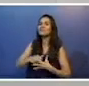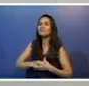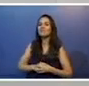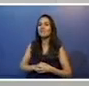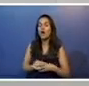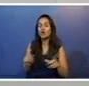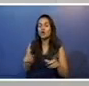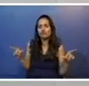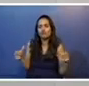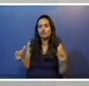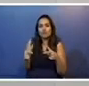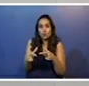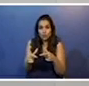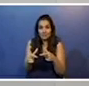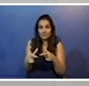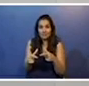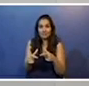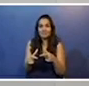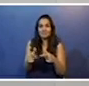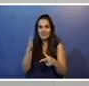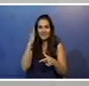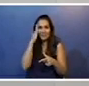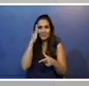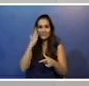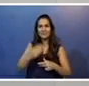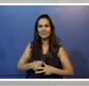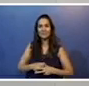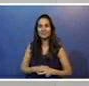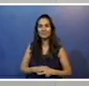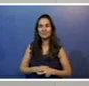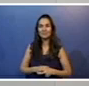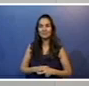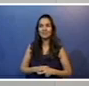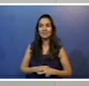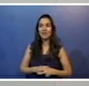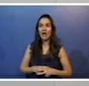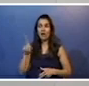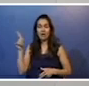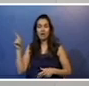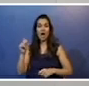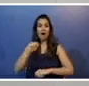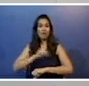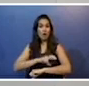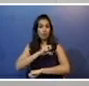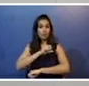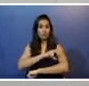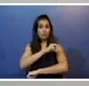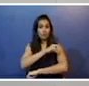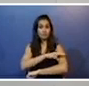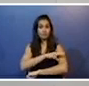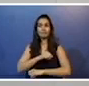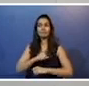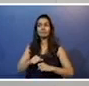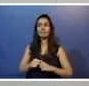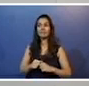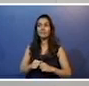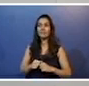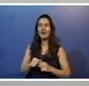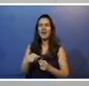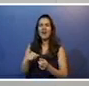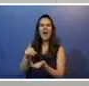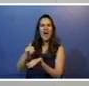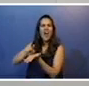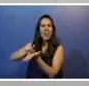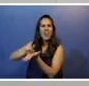pequenos animais. Entenderam? Aqui na imagem, olha, nós temos o gafanhoto, tá? Nós temos aqui as